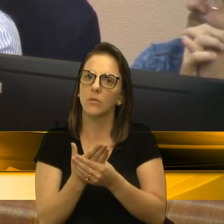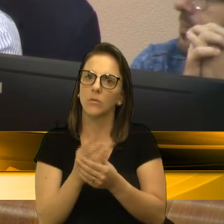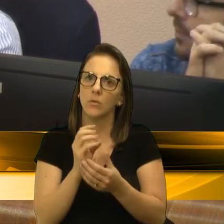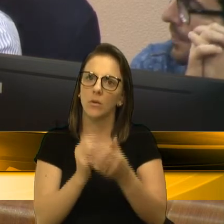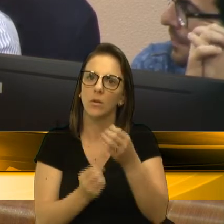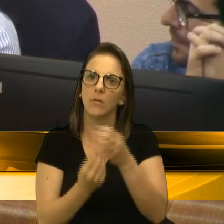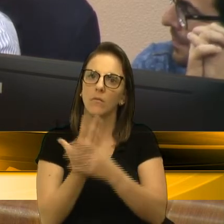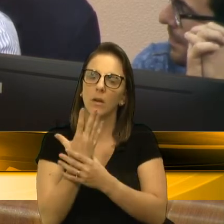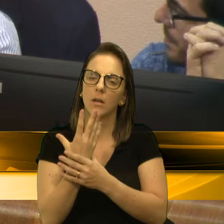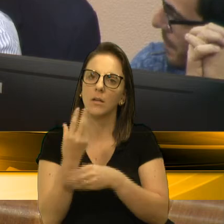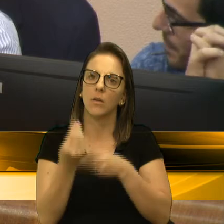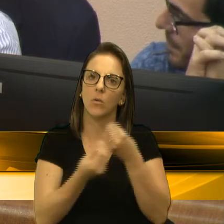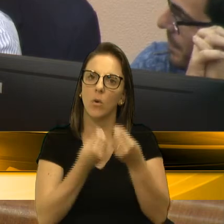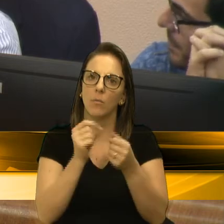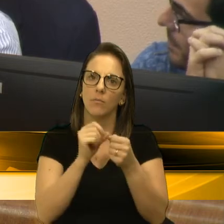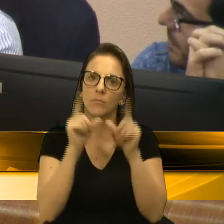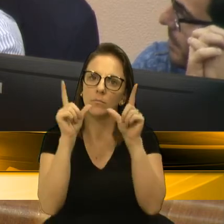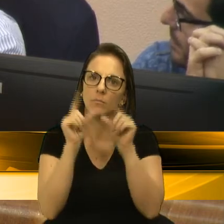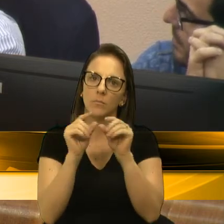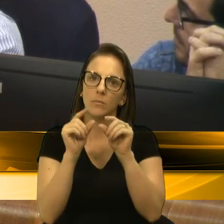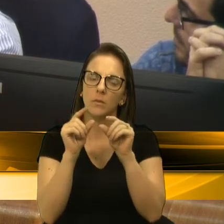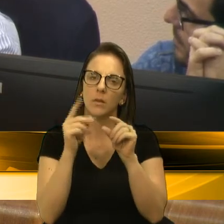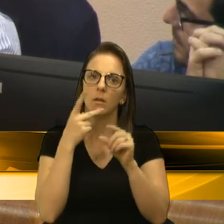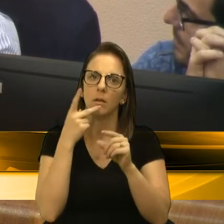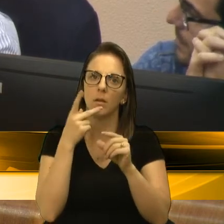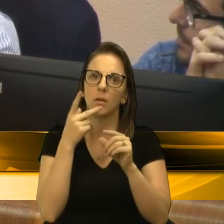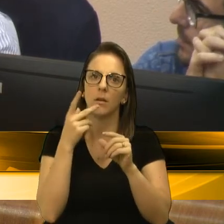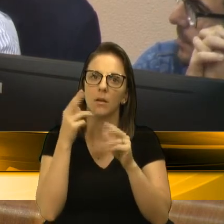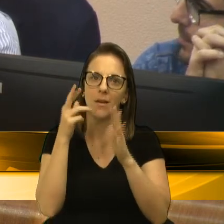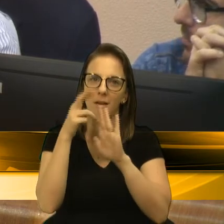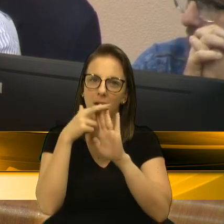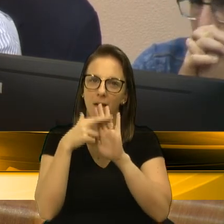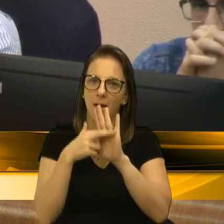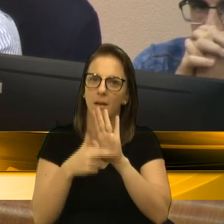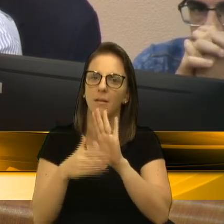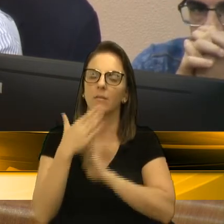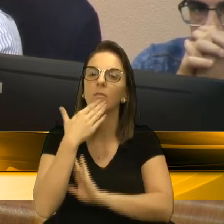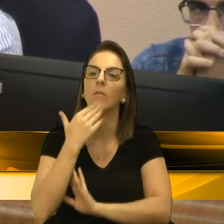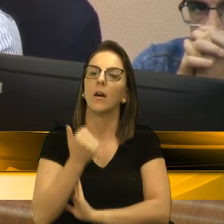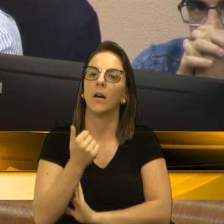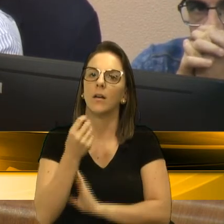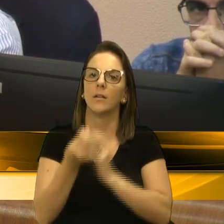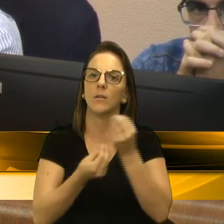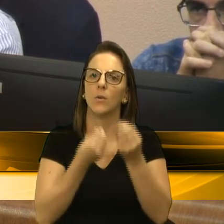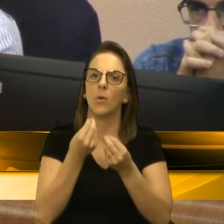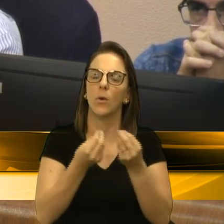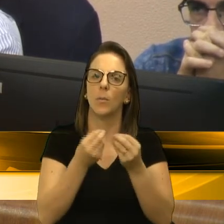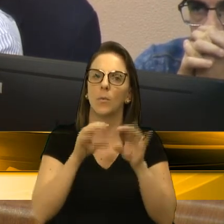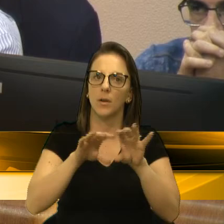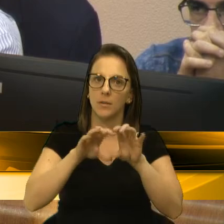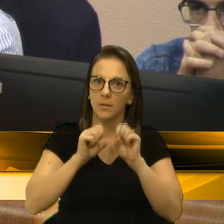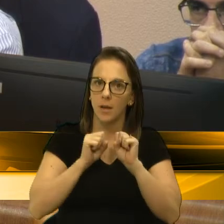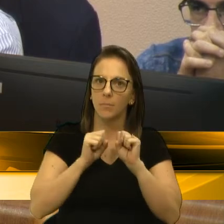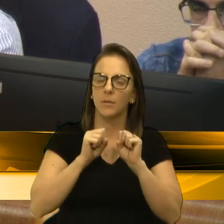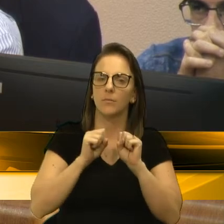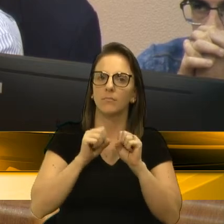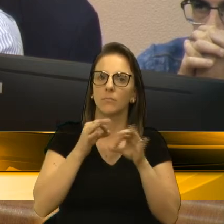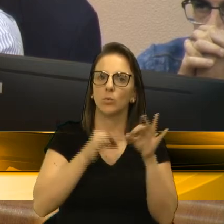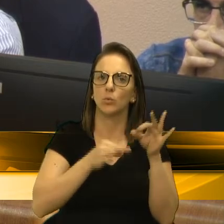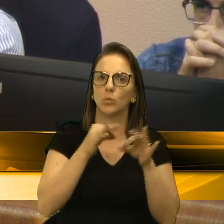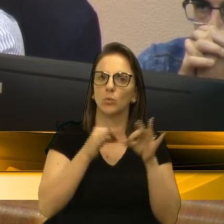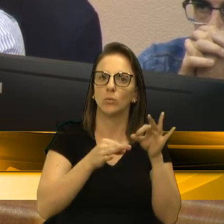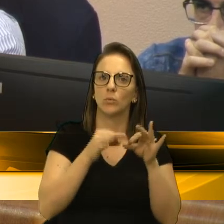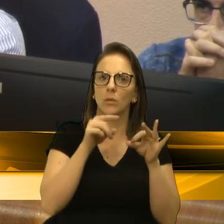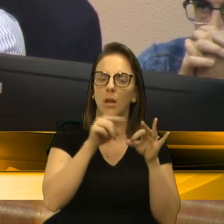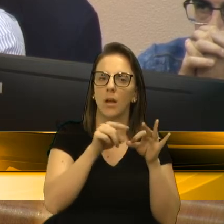do descumprimento da técnica processual, interpretando-se as regras sobre validade do instrumento e condições de admissibilidade do julgamento de mérito de acordo